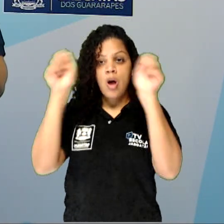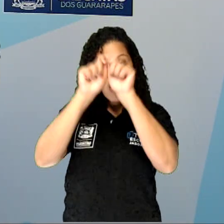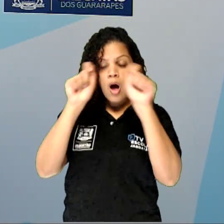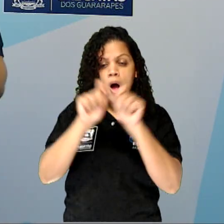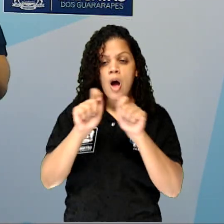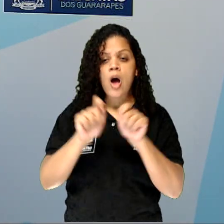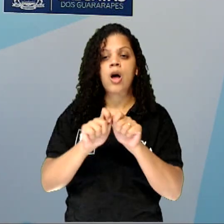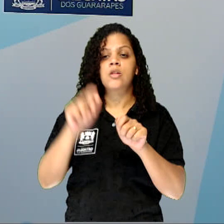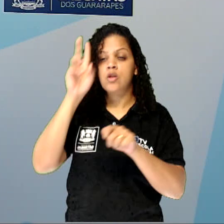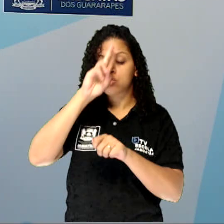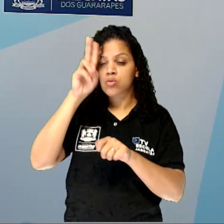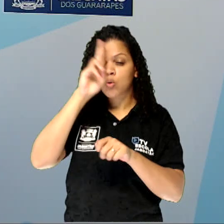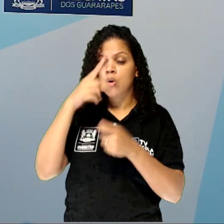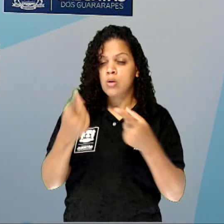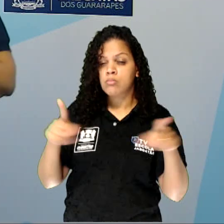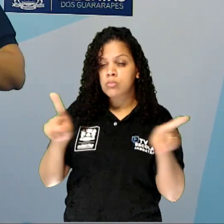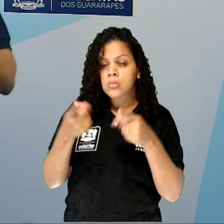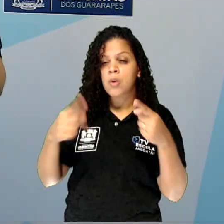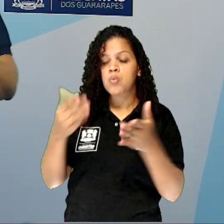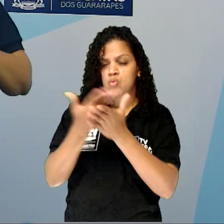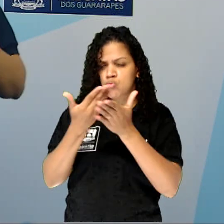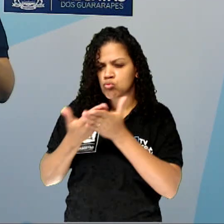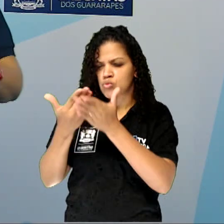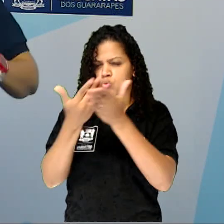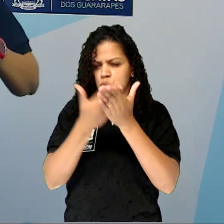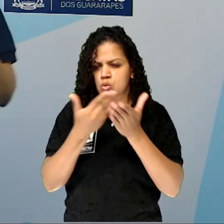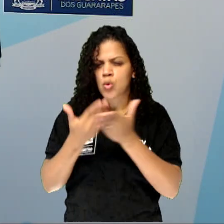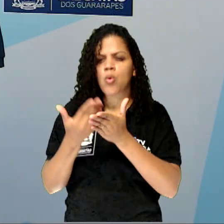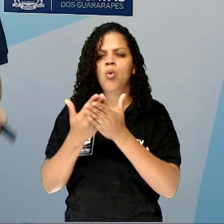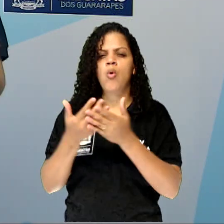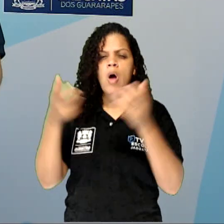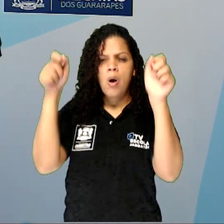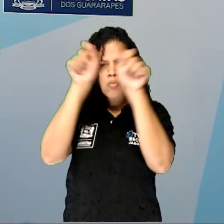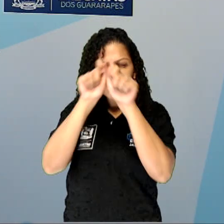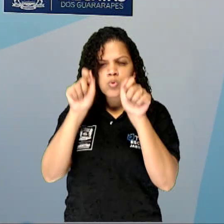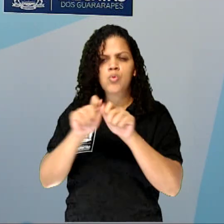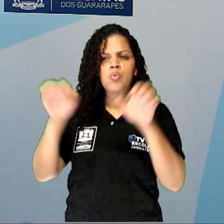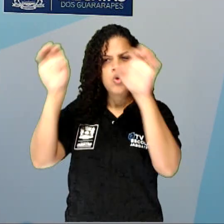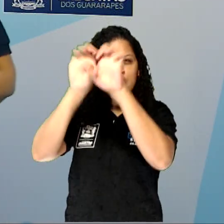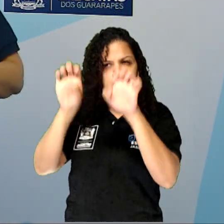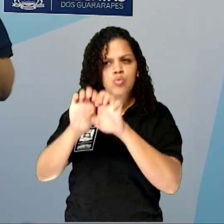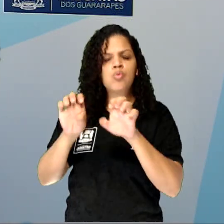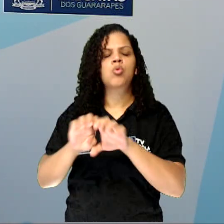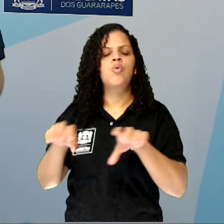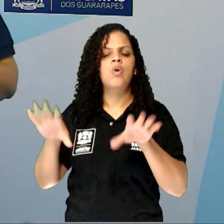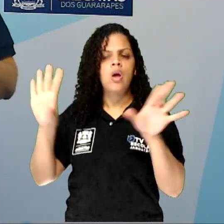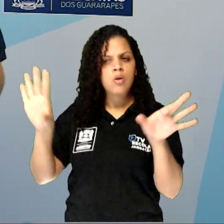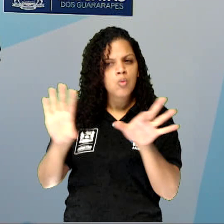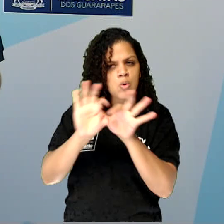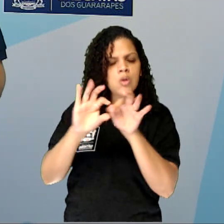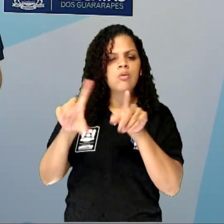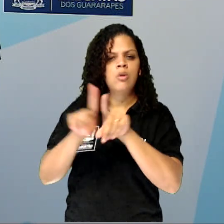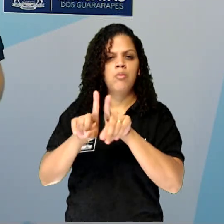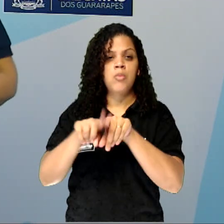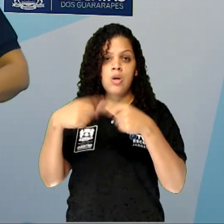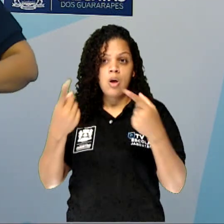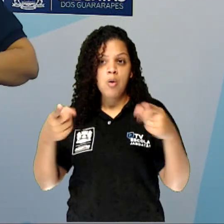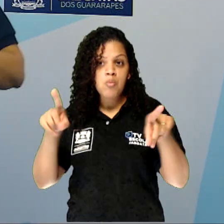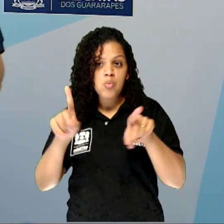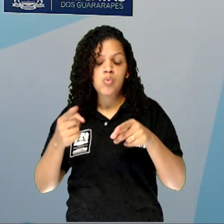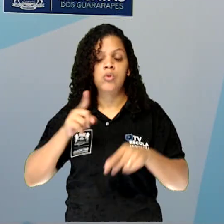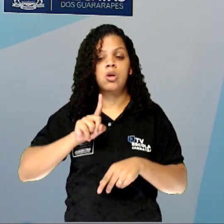essas duas coisas estão muito presentes nele, né, a arte, a pintura, a escultura, mas também a música, né, e lá na